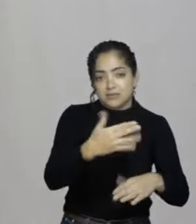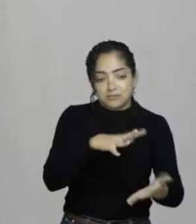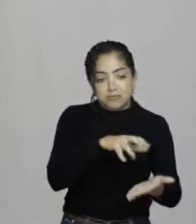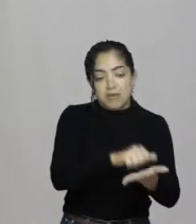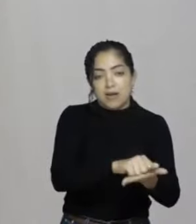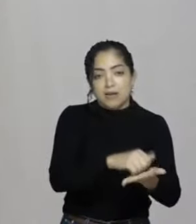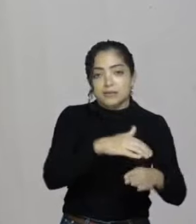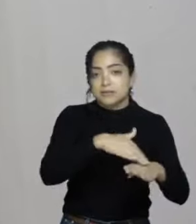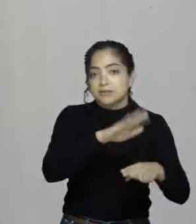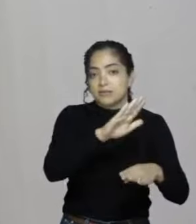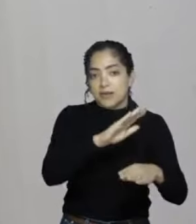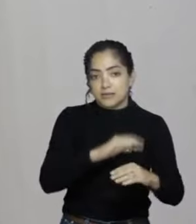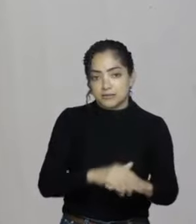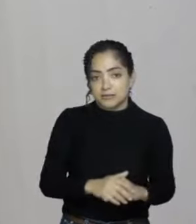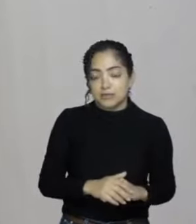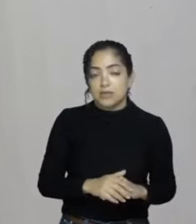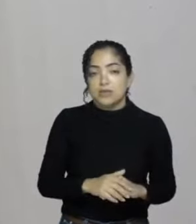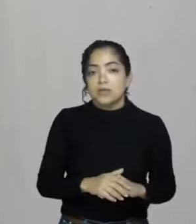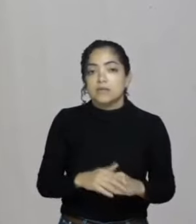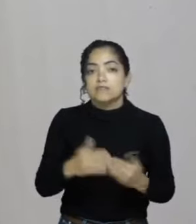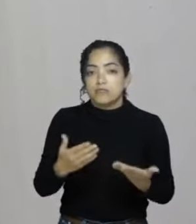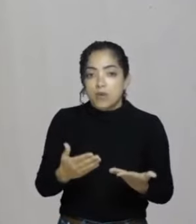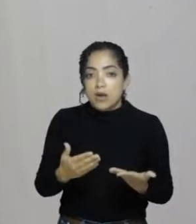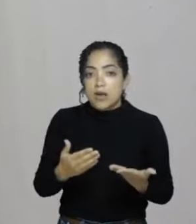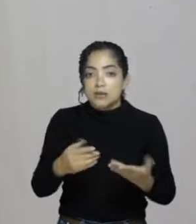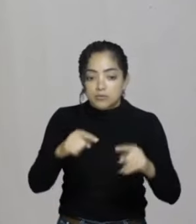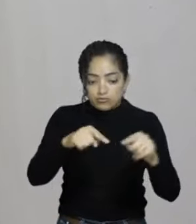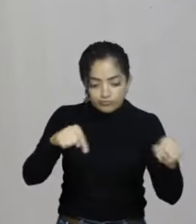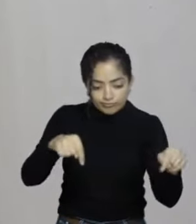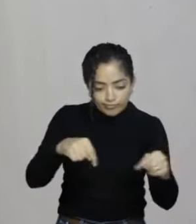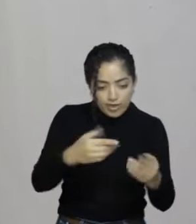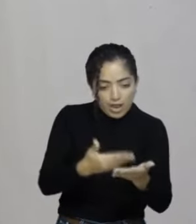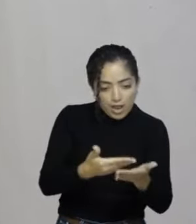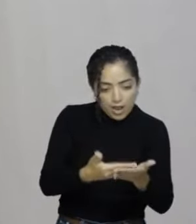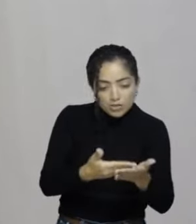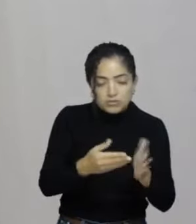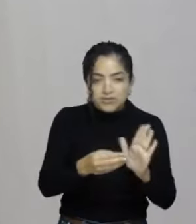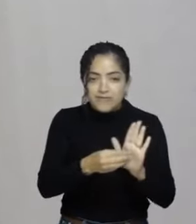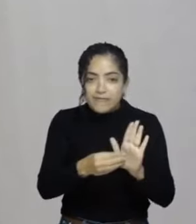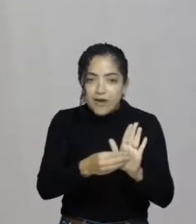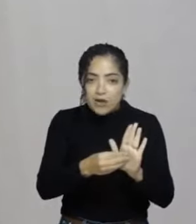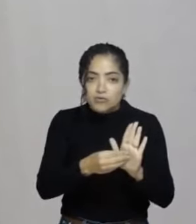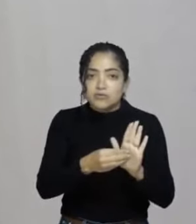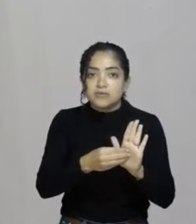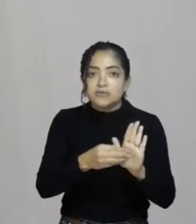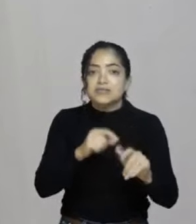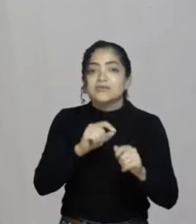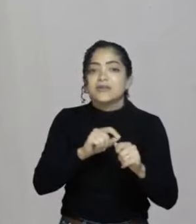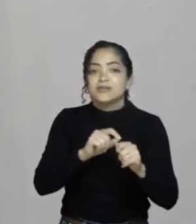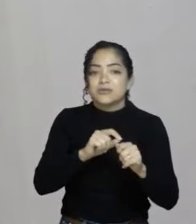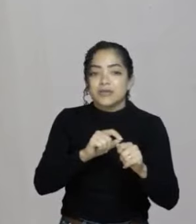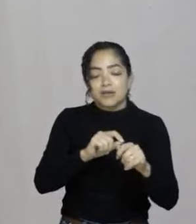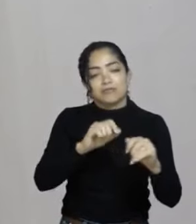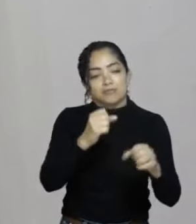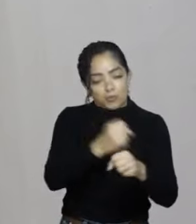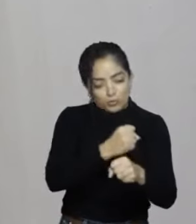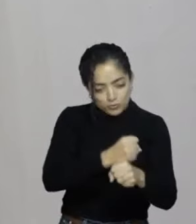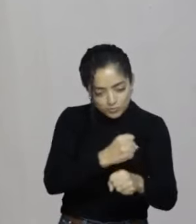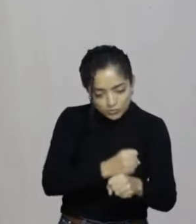quando falta a sala de aula nas escolas municipais o que que os prefeitos fazem constrói novas escolas